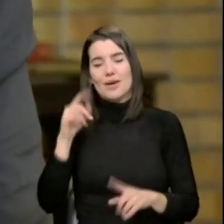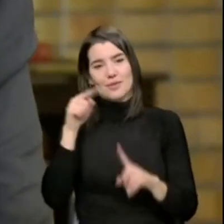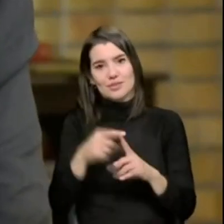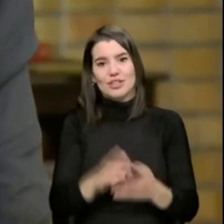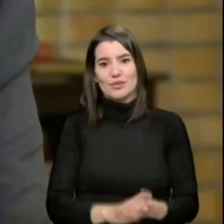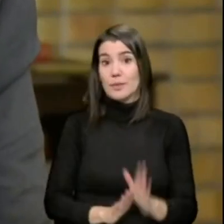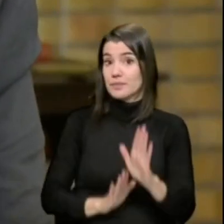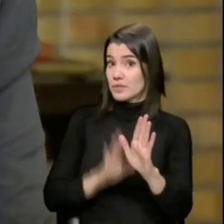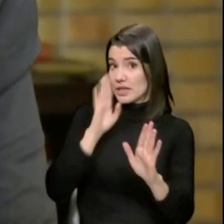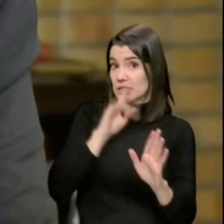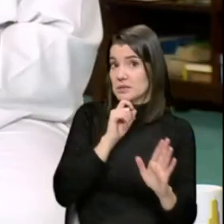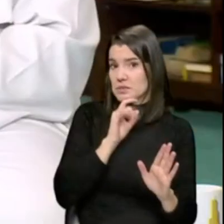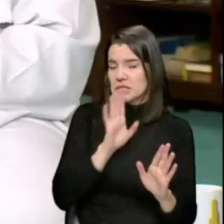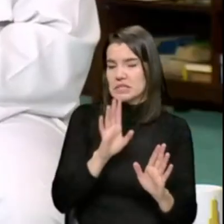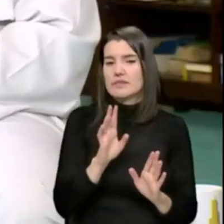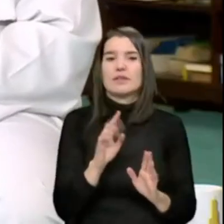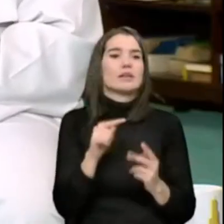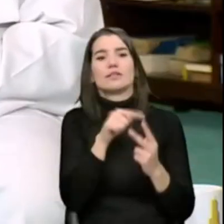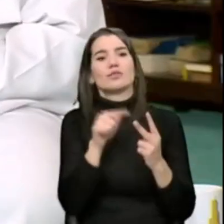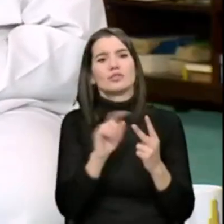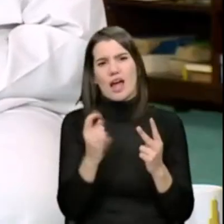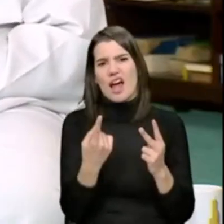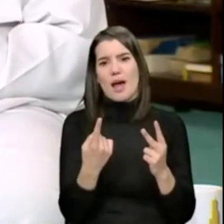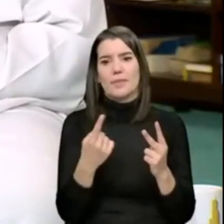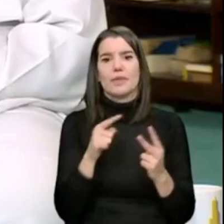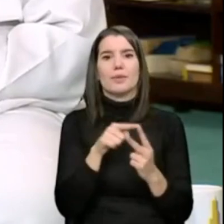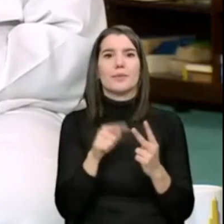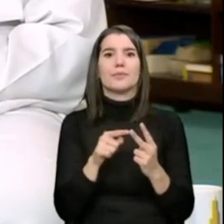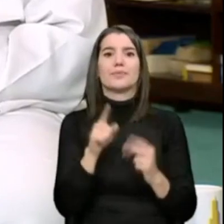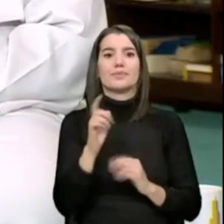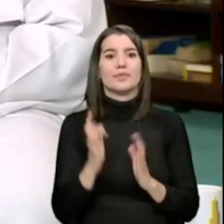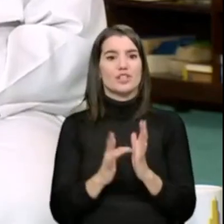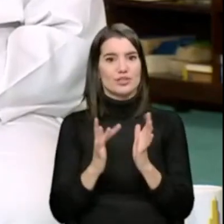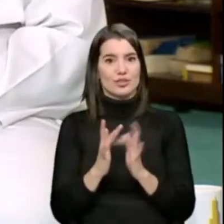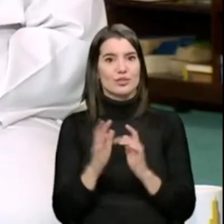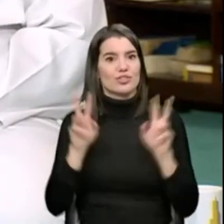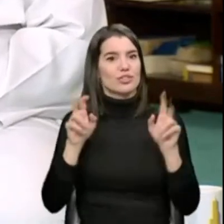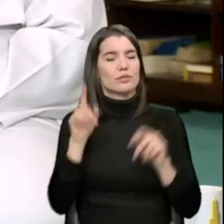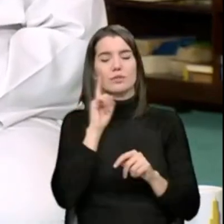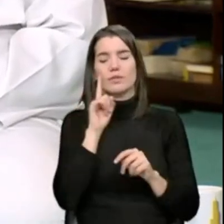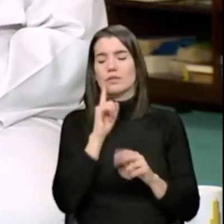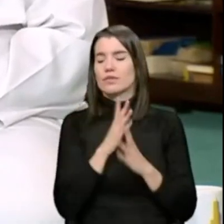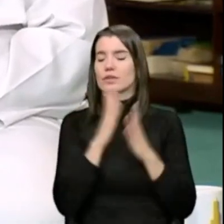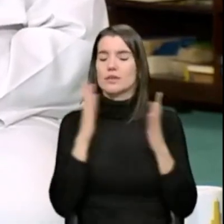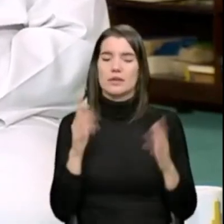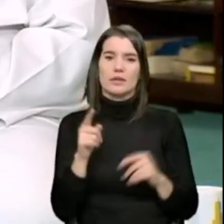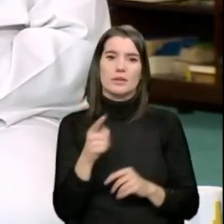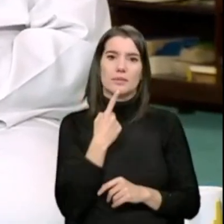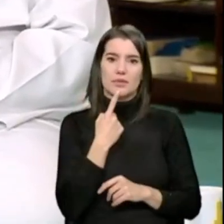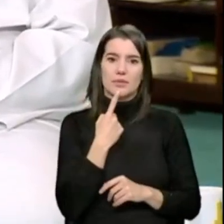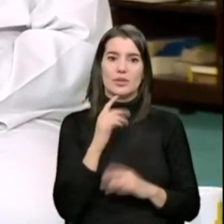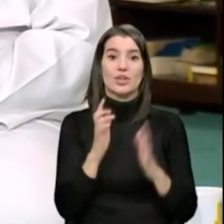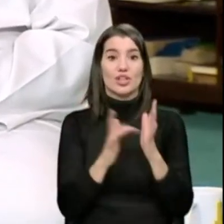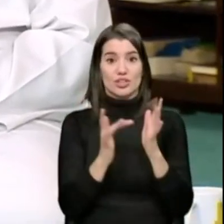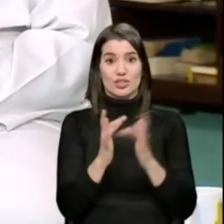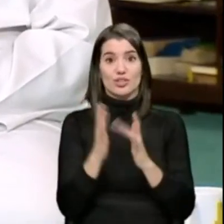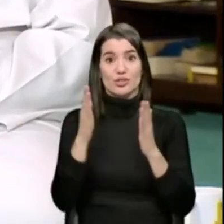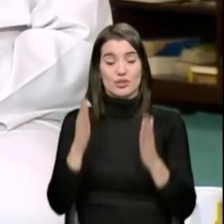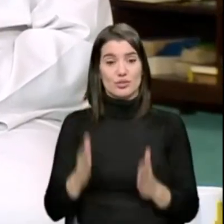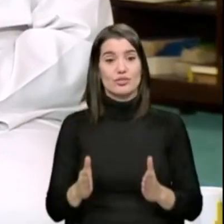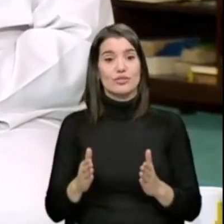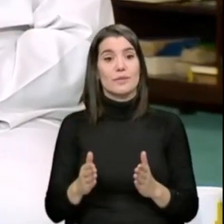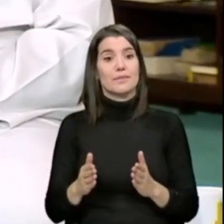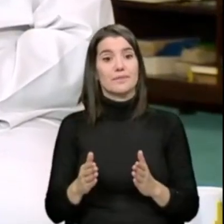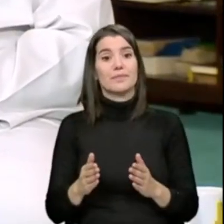permitir, 2 pontos, rapidamente. A questão de Jesus é fundamental de perceber-se. É Jesus que